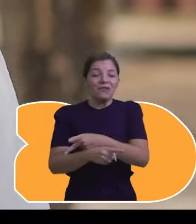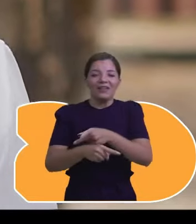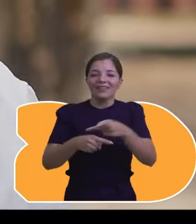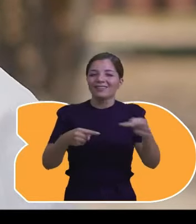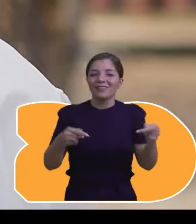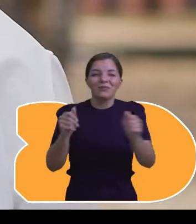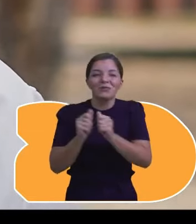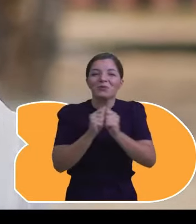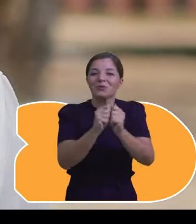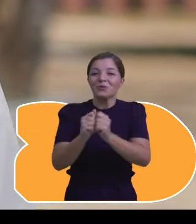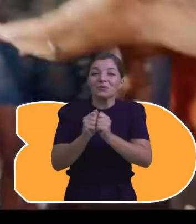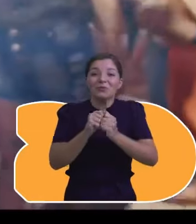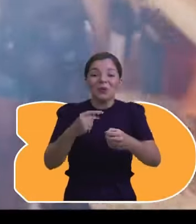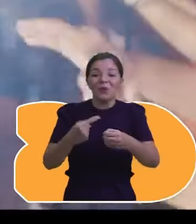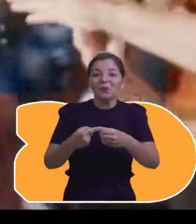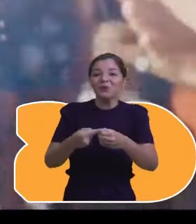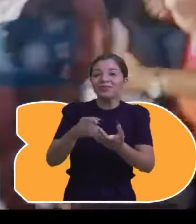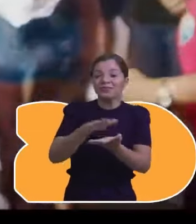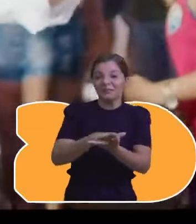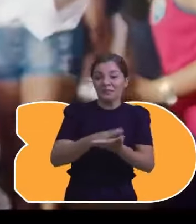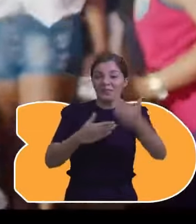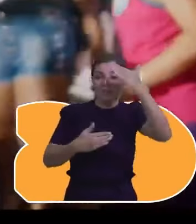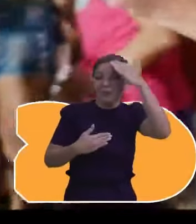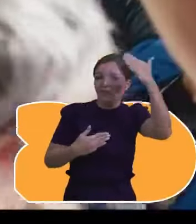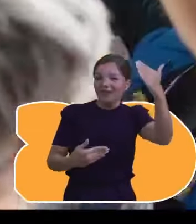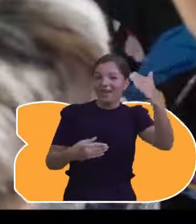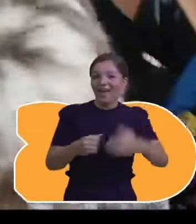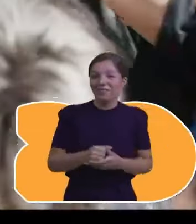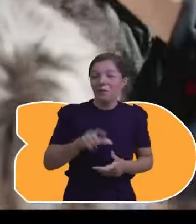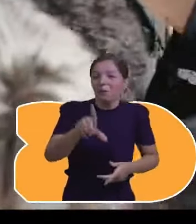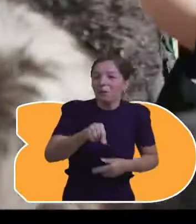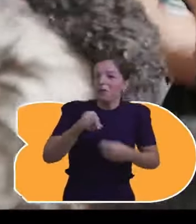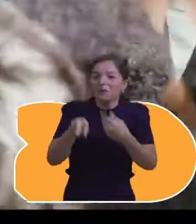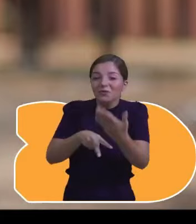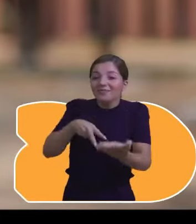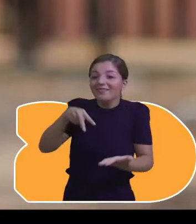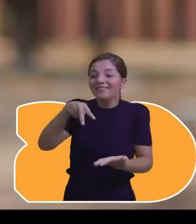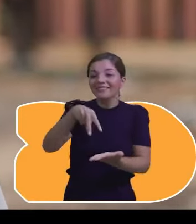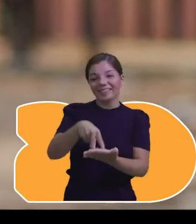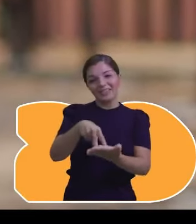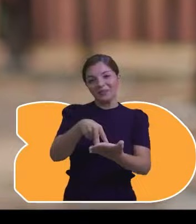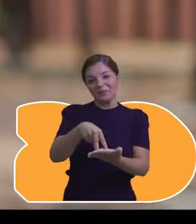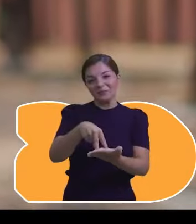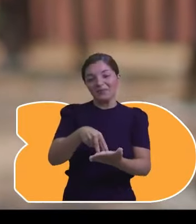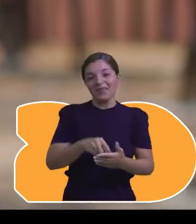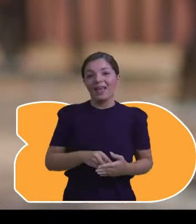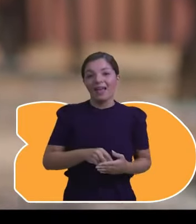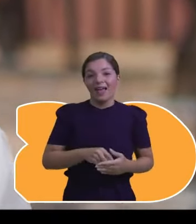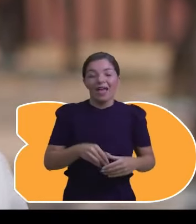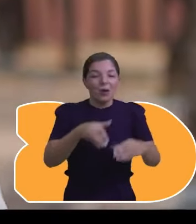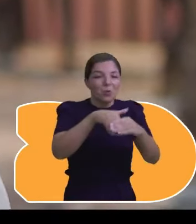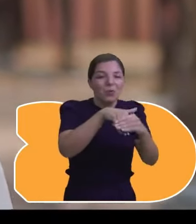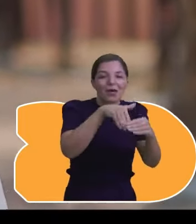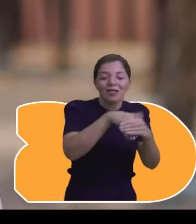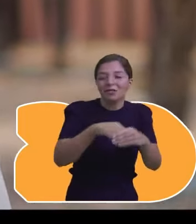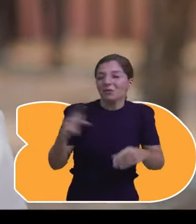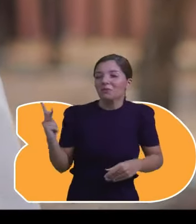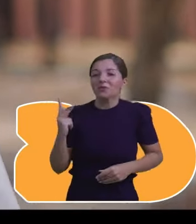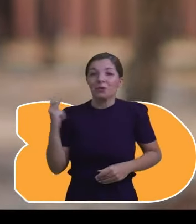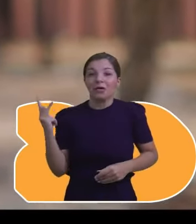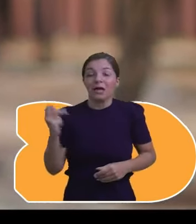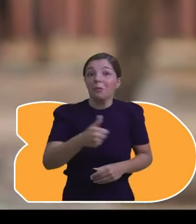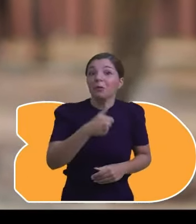Vencemos juntos, Palmas. Obrigado por terem me trazido tão forte até aqui. Essa é uma eleição histórica. Pela primeira vez, teremos um